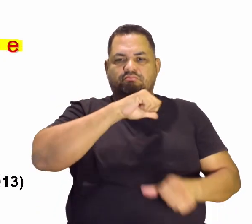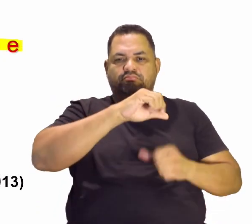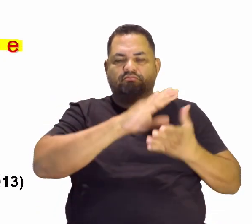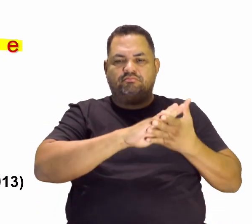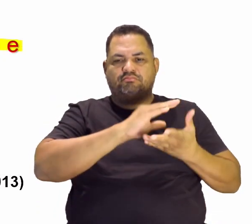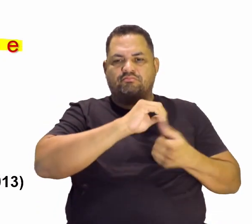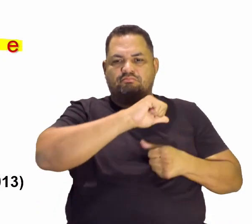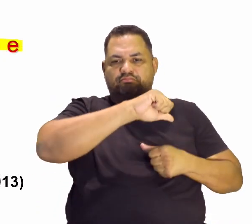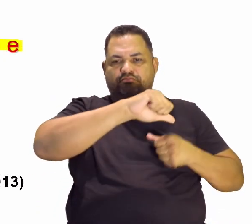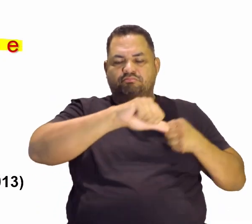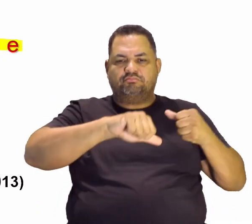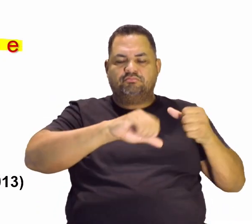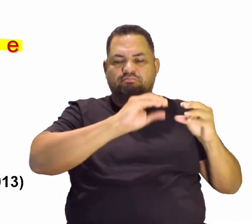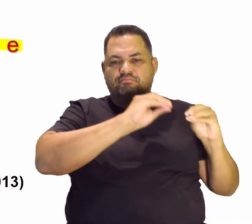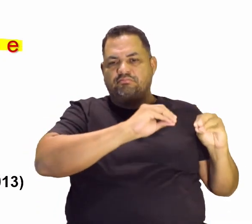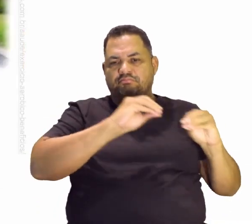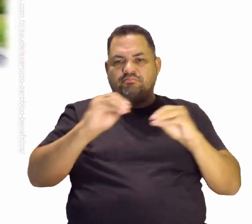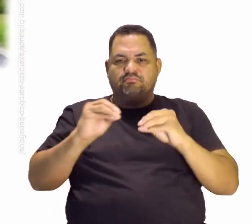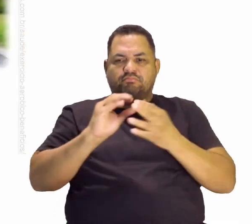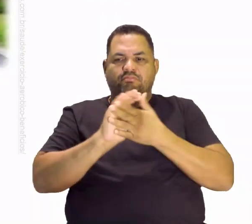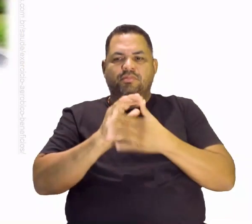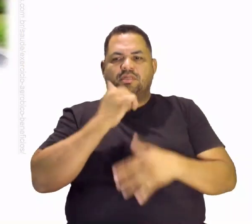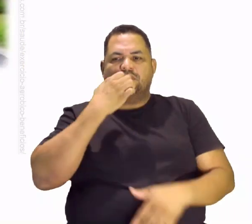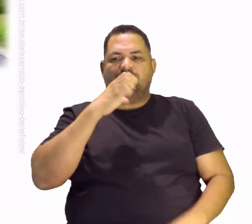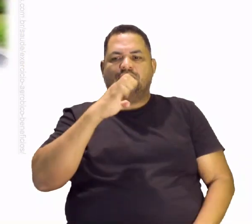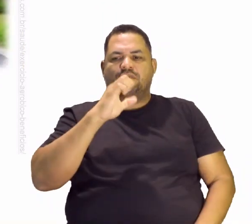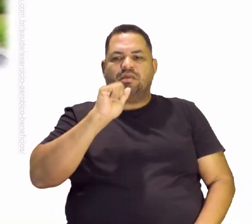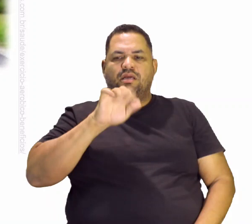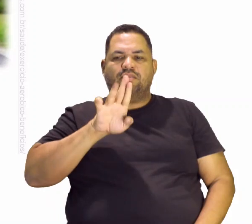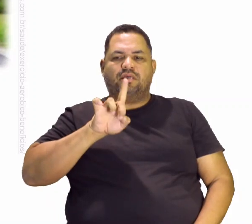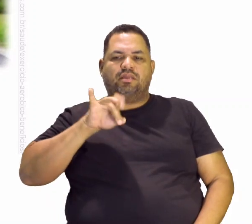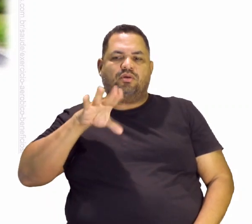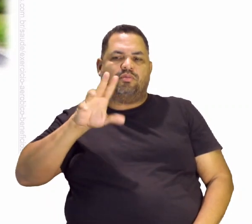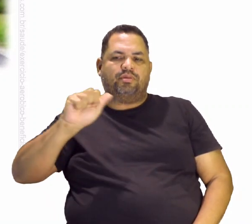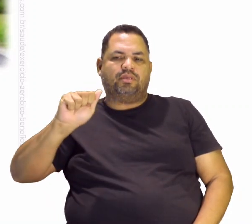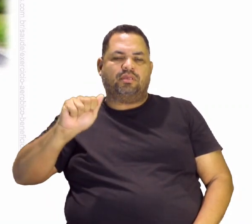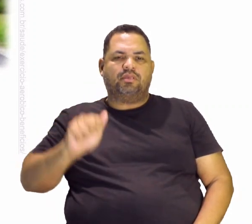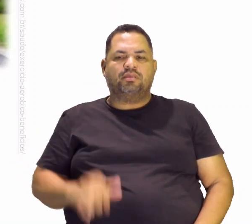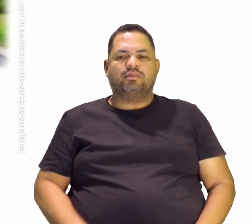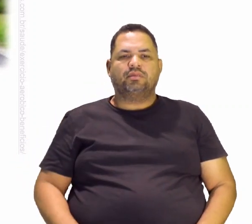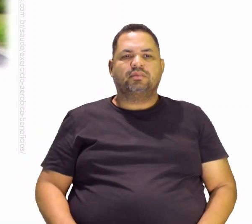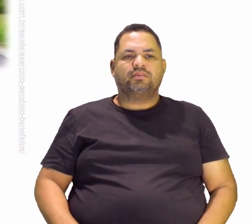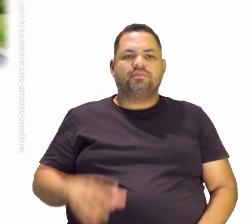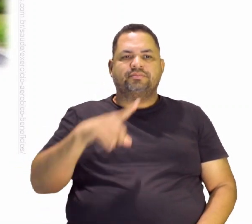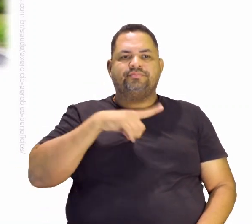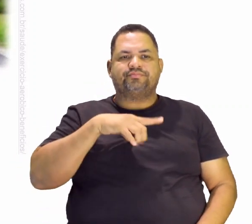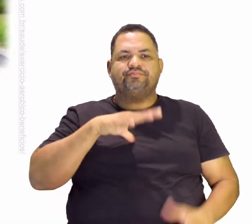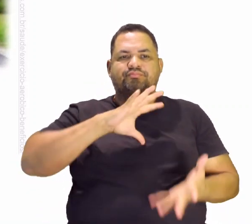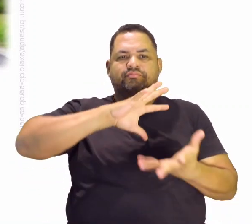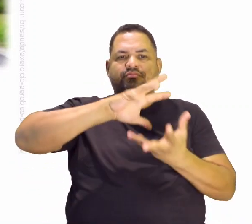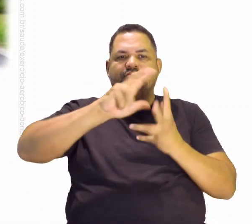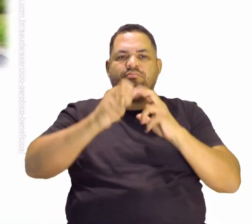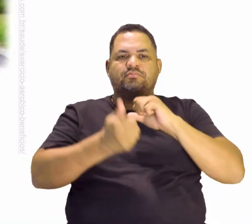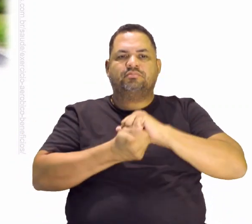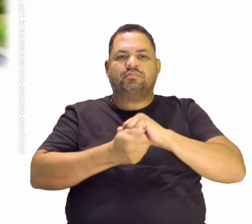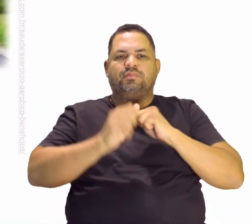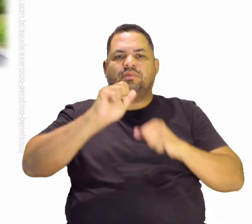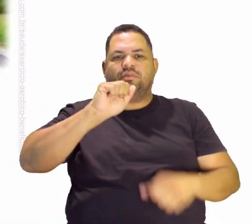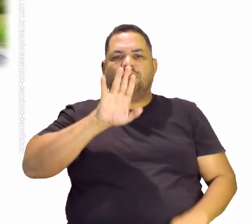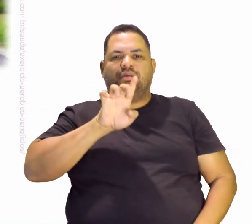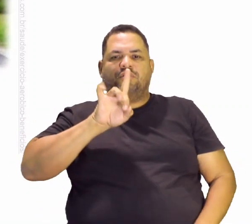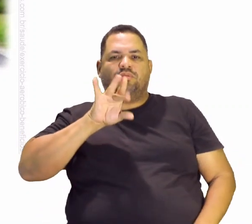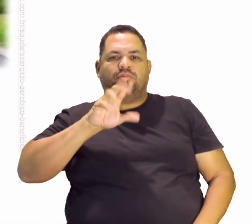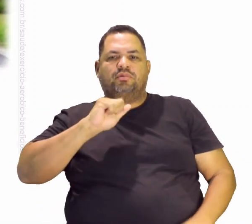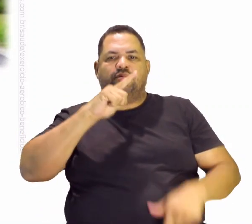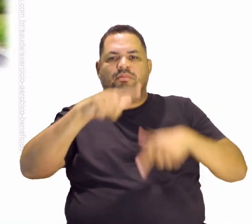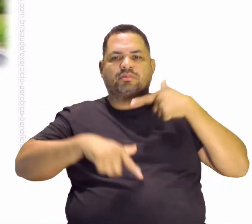energia anaeróbia. Agora, quando a gente tem aí o metabolismo aeróbio, para a produção de ATP,